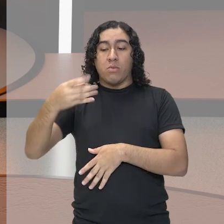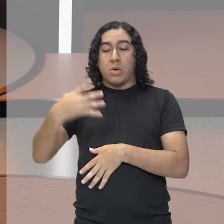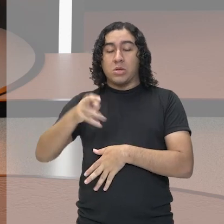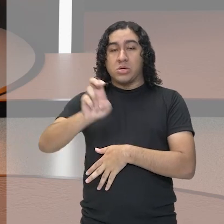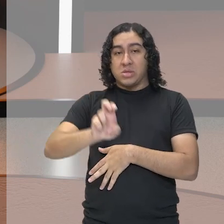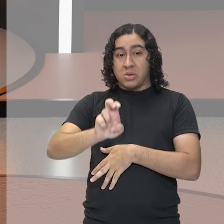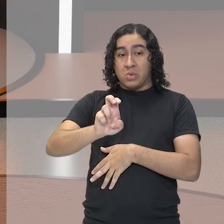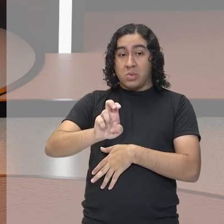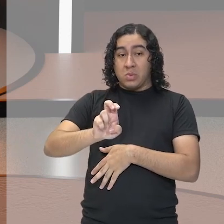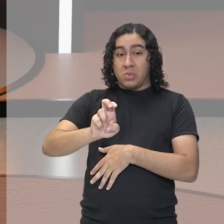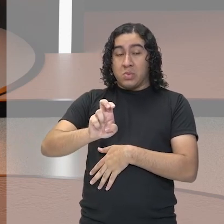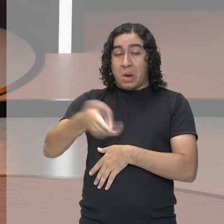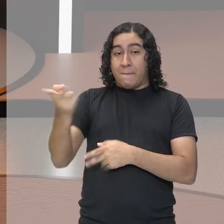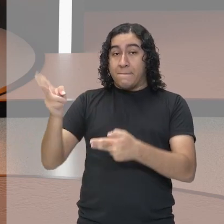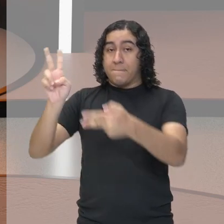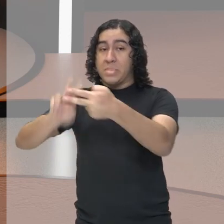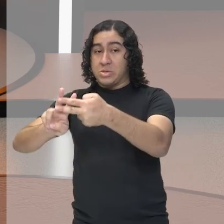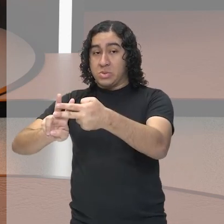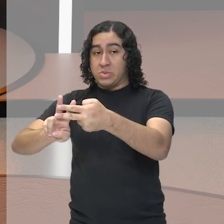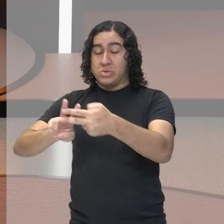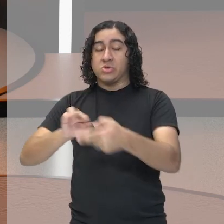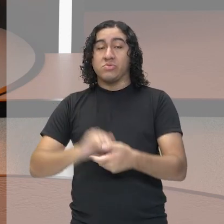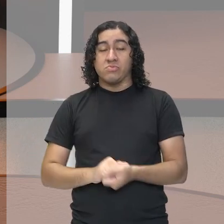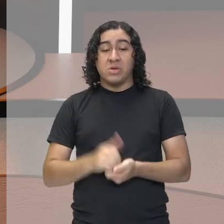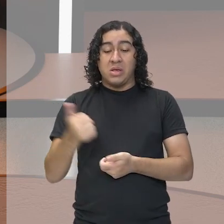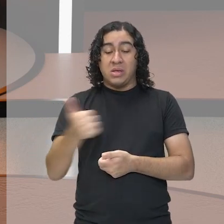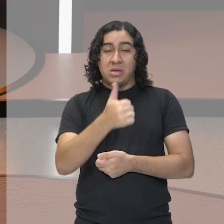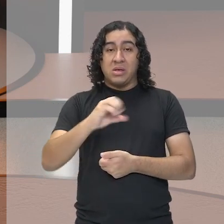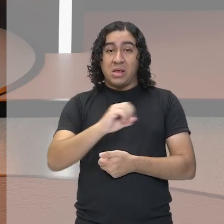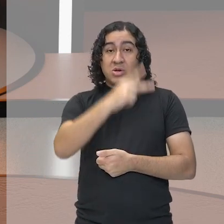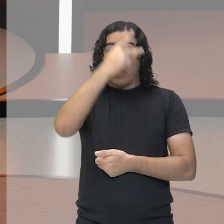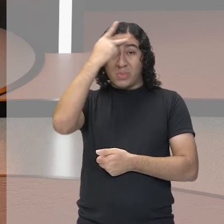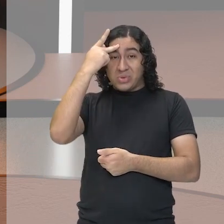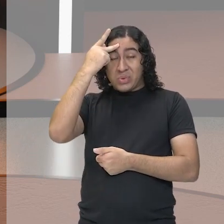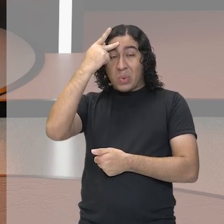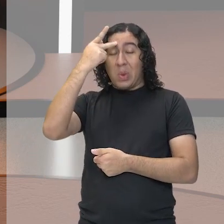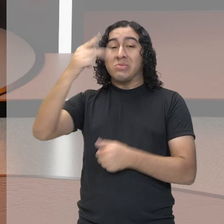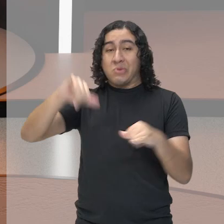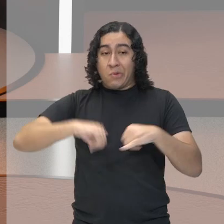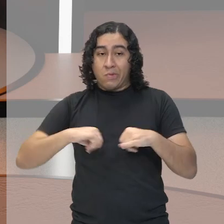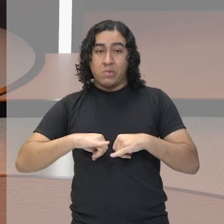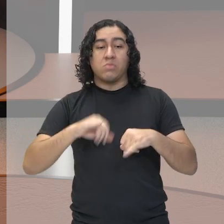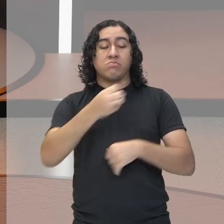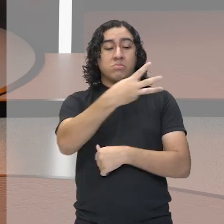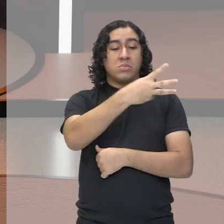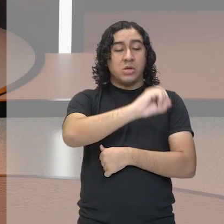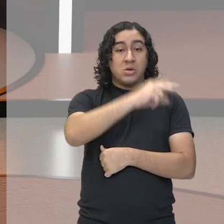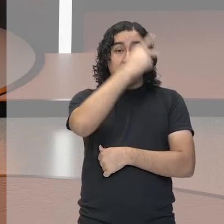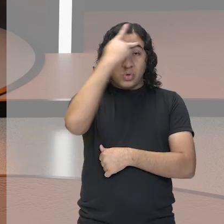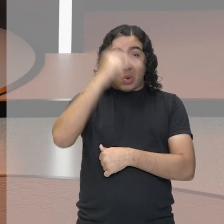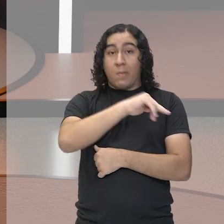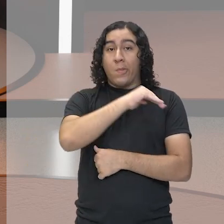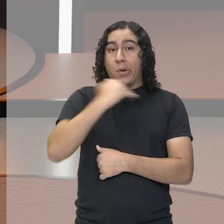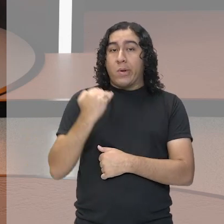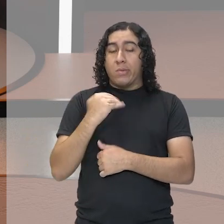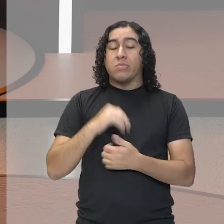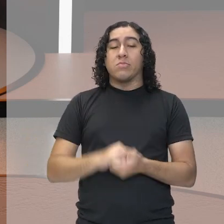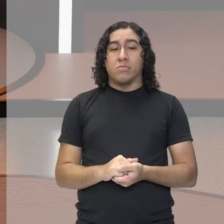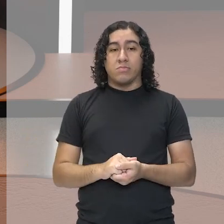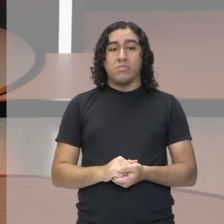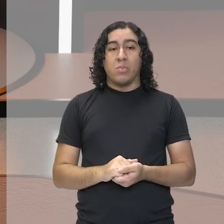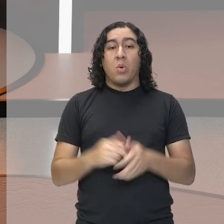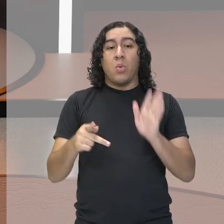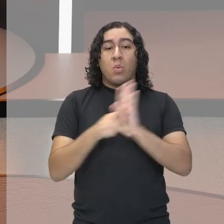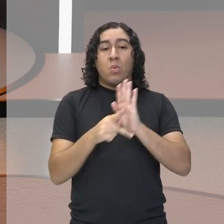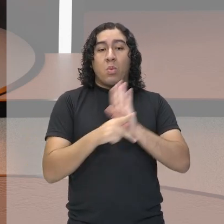945 prisões, 110 feridos, 30 mortos, de acordo com o Centro